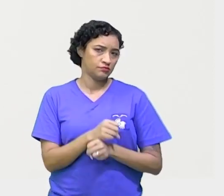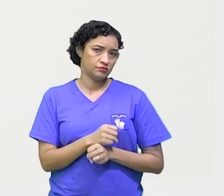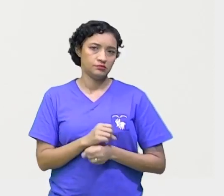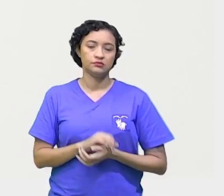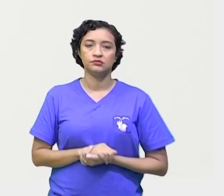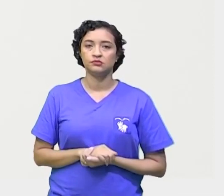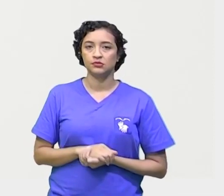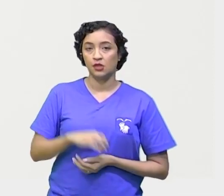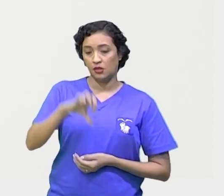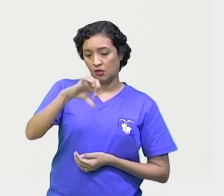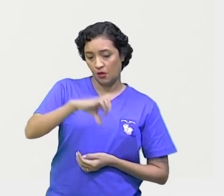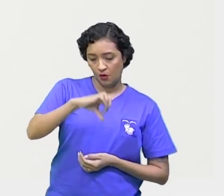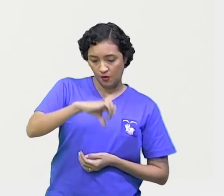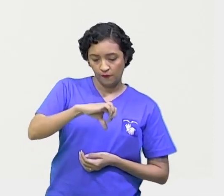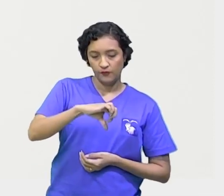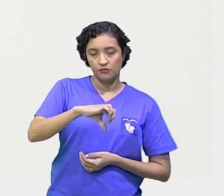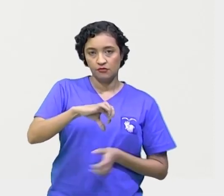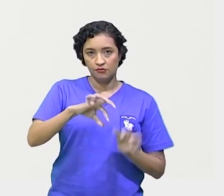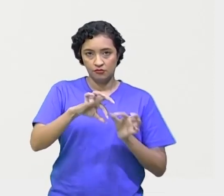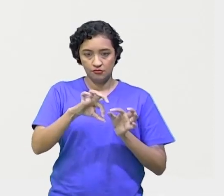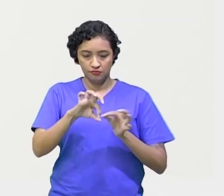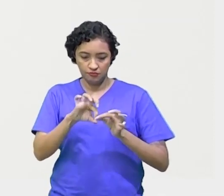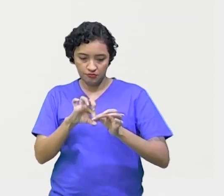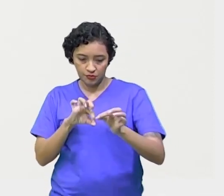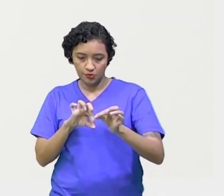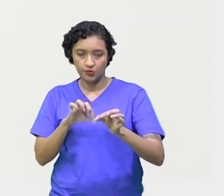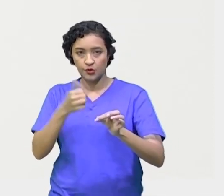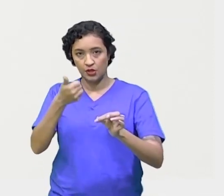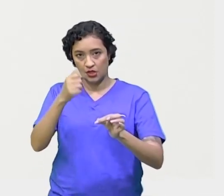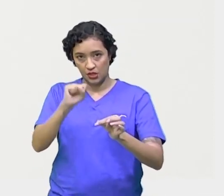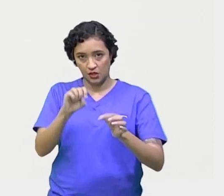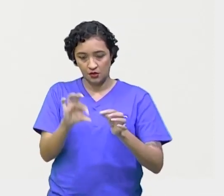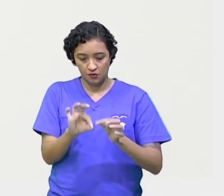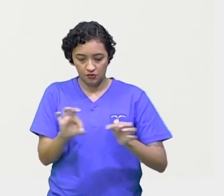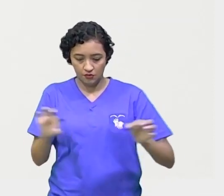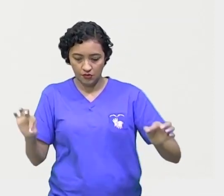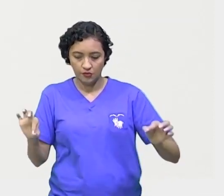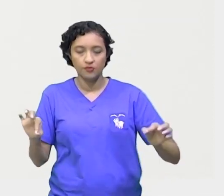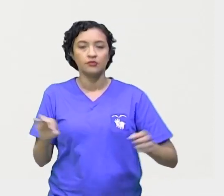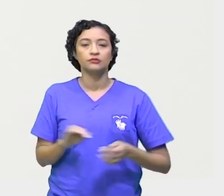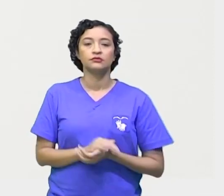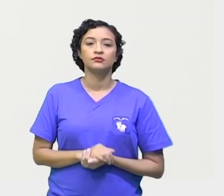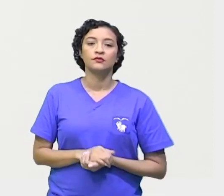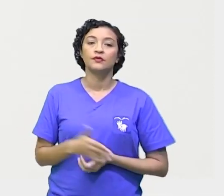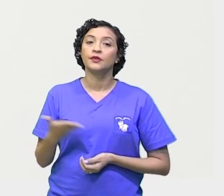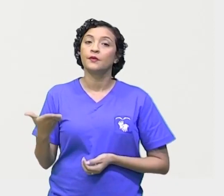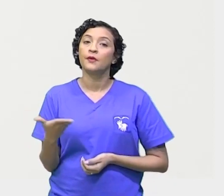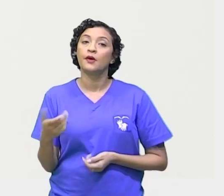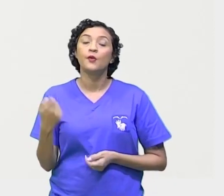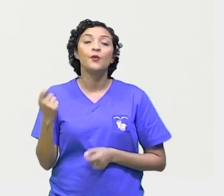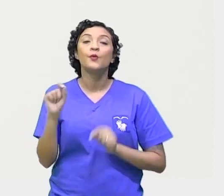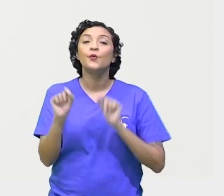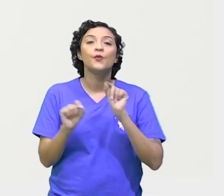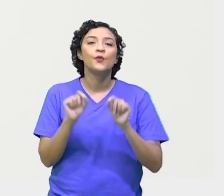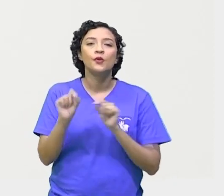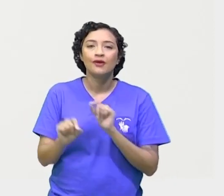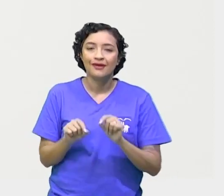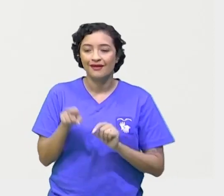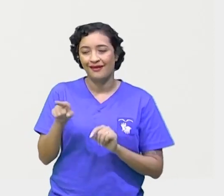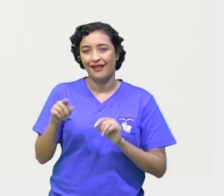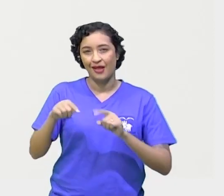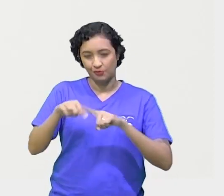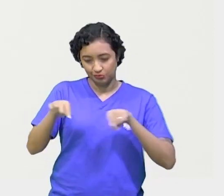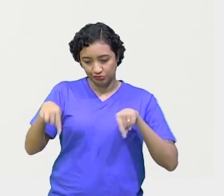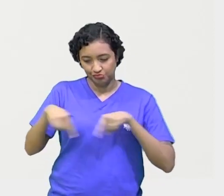9:18 que é o que comprimento e largura muito bem então a quadra se trata o que de um retângulo não é